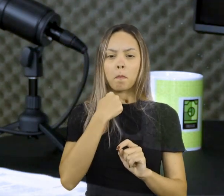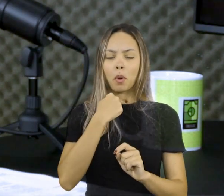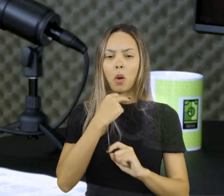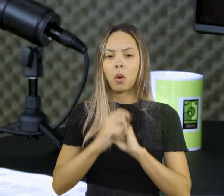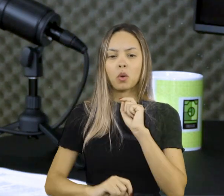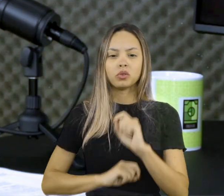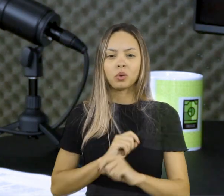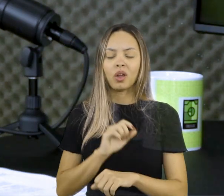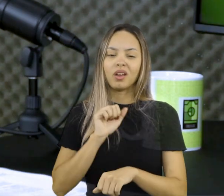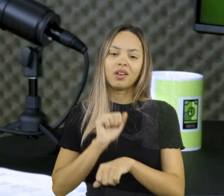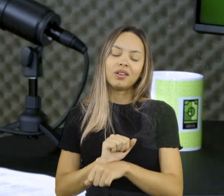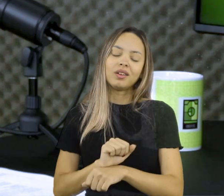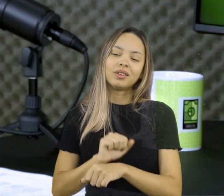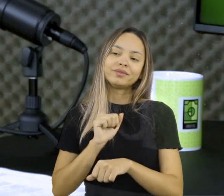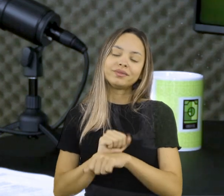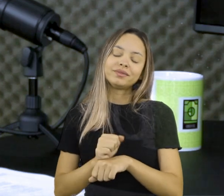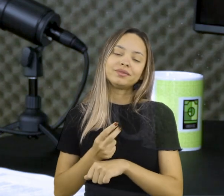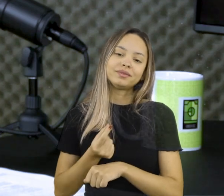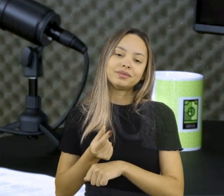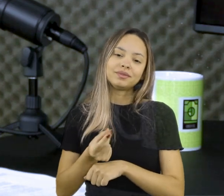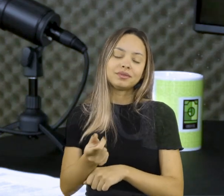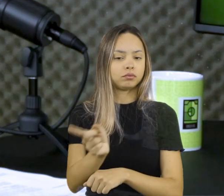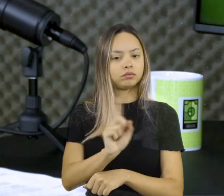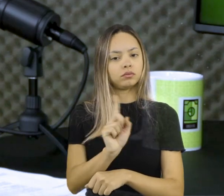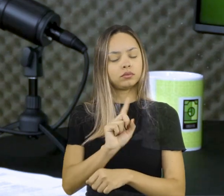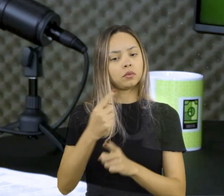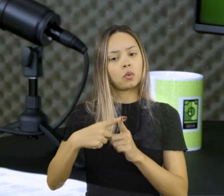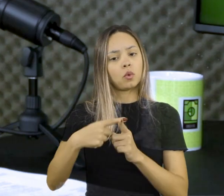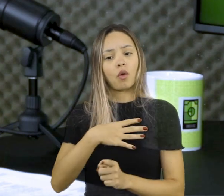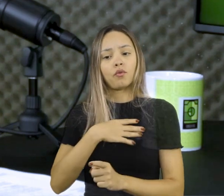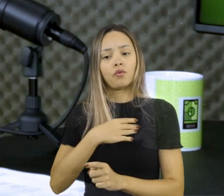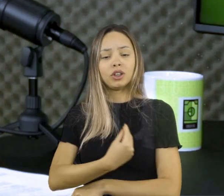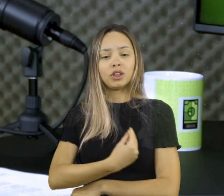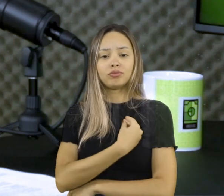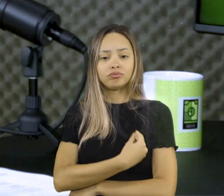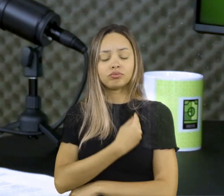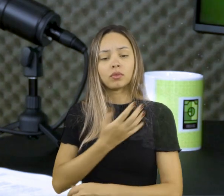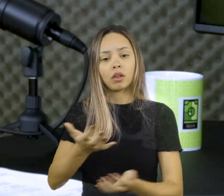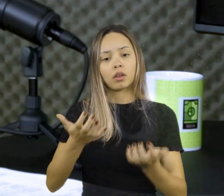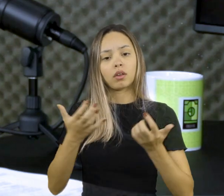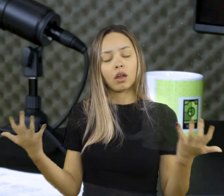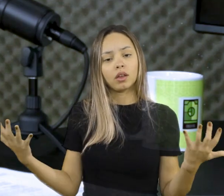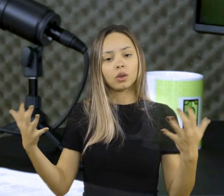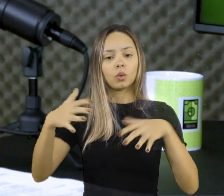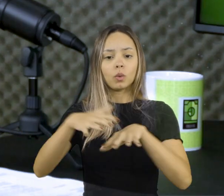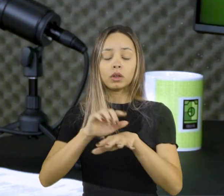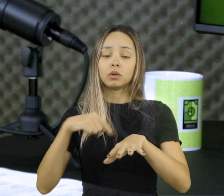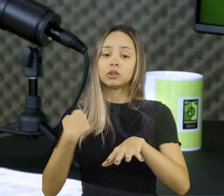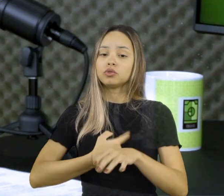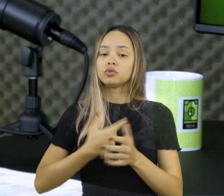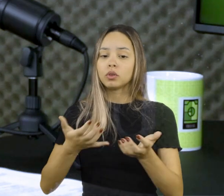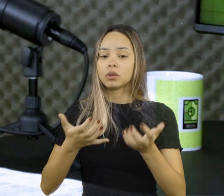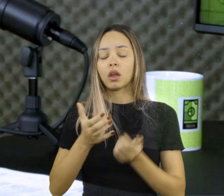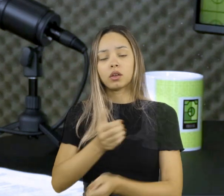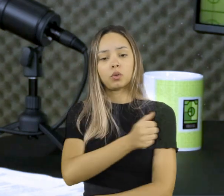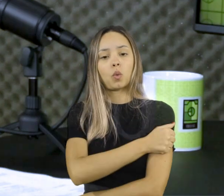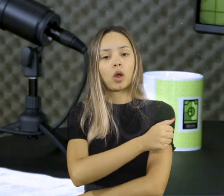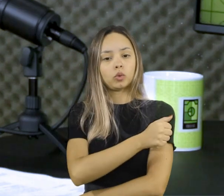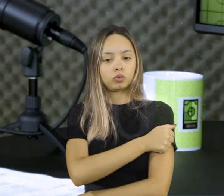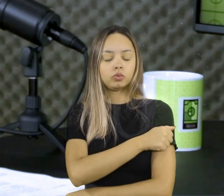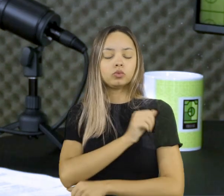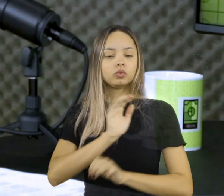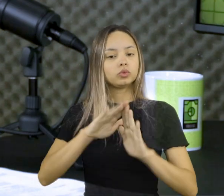inteira para esperar, porque Sim. o filho dela está lá para ser incluído. A gente quer que os nossos estudantes das nossas escolas